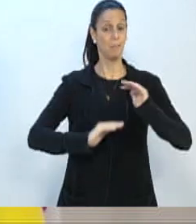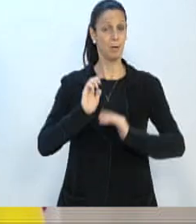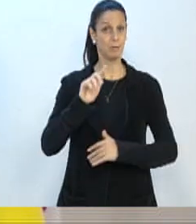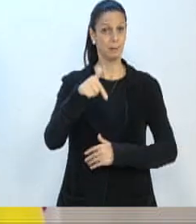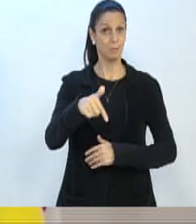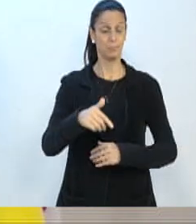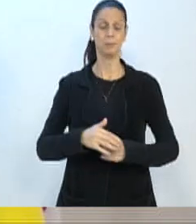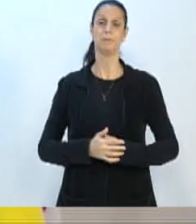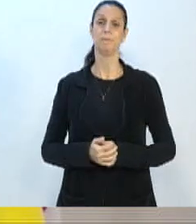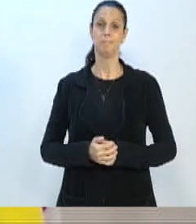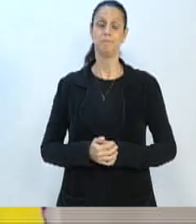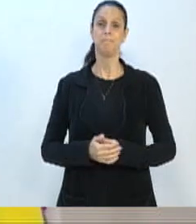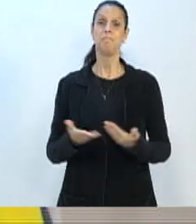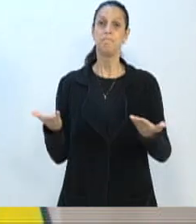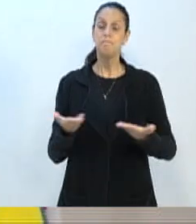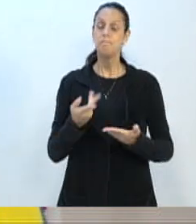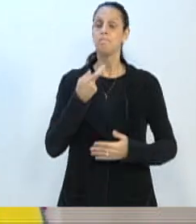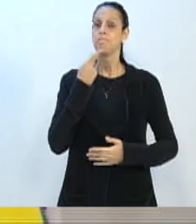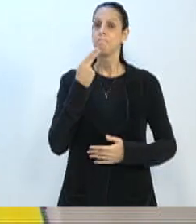isso óbvio